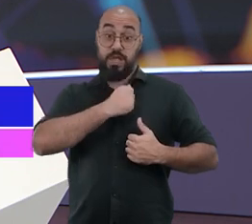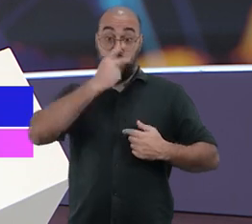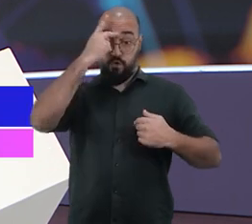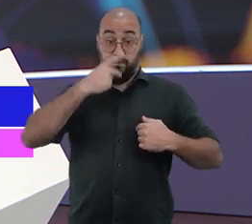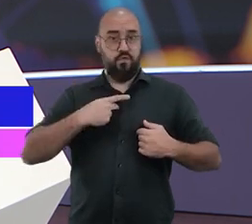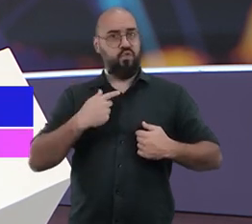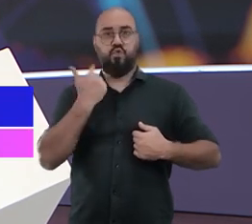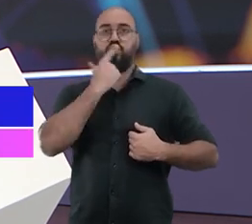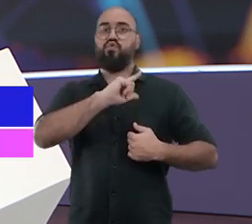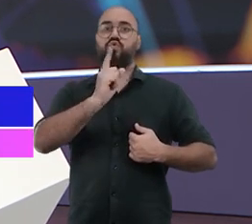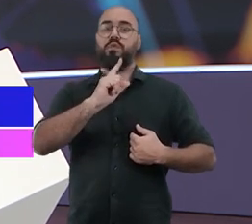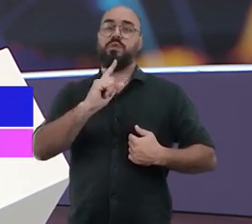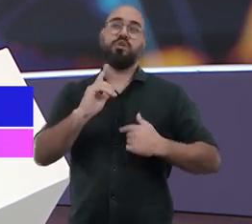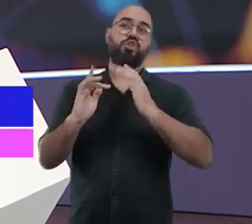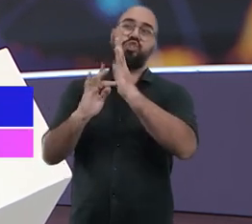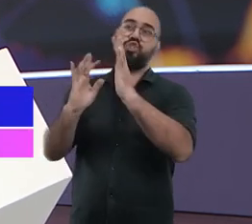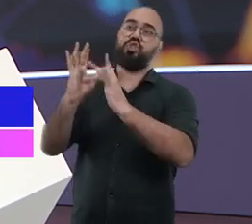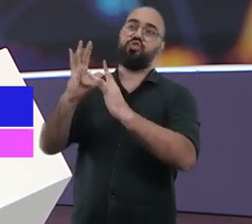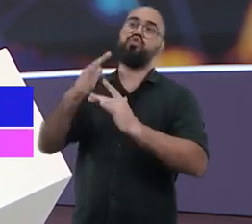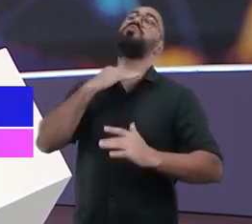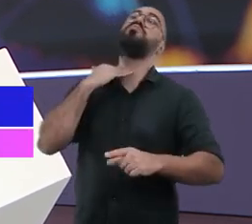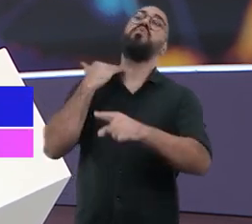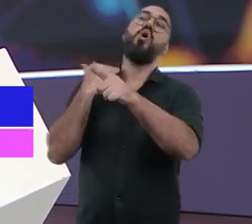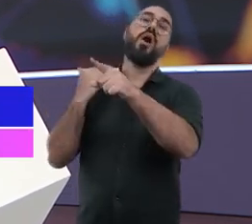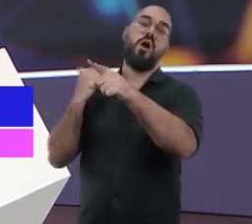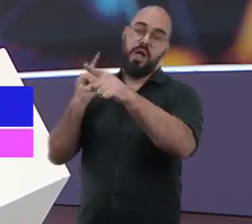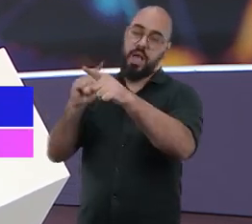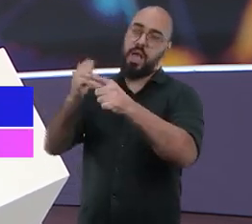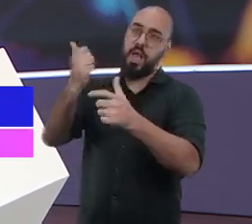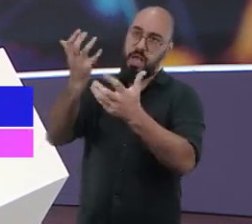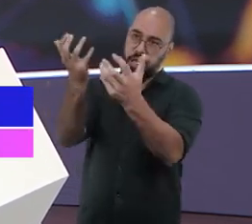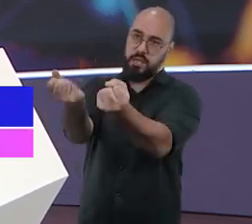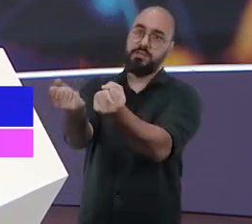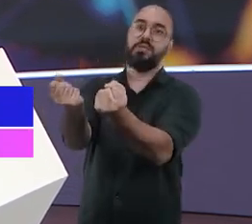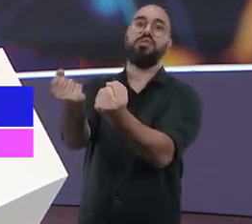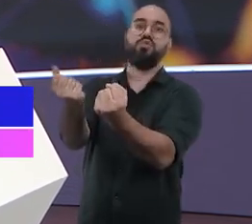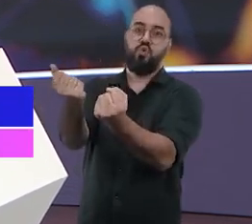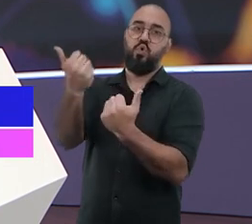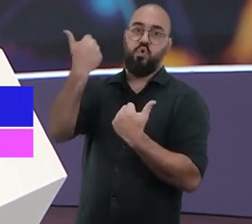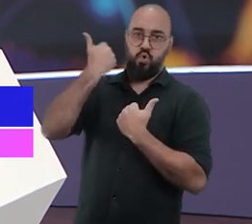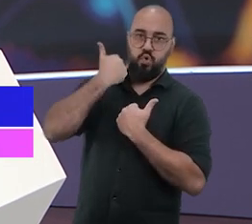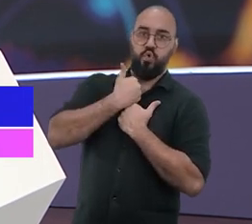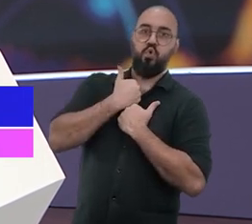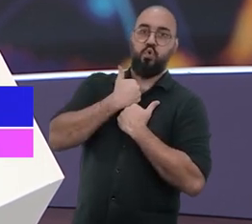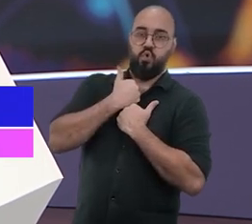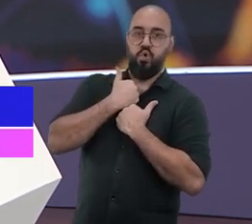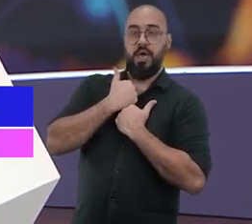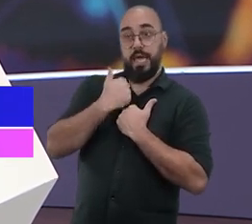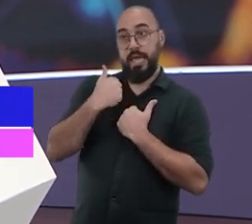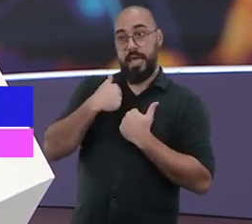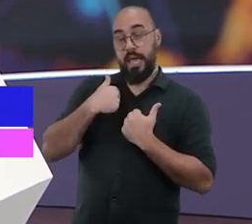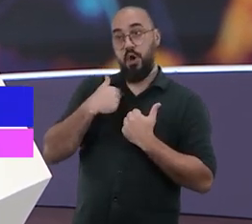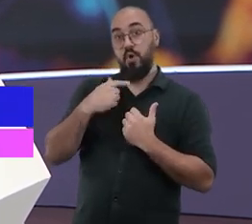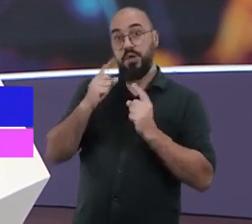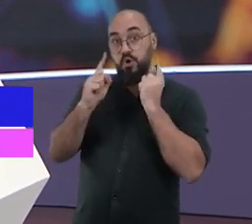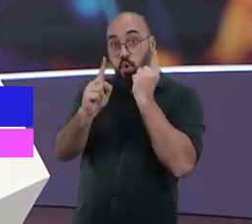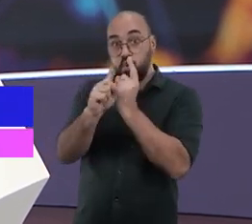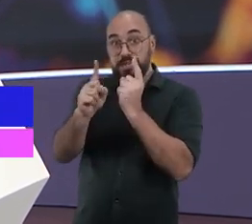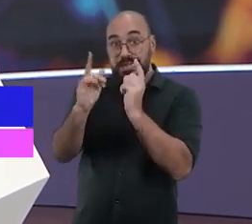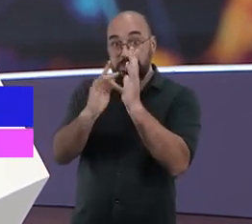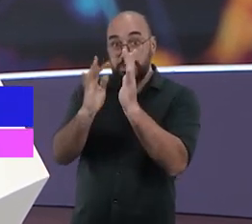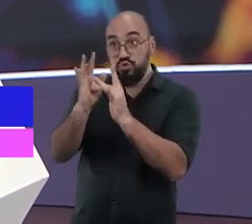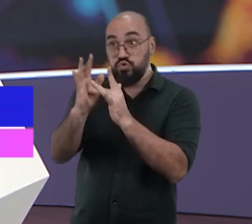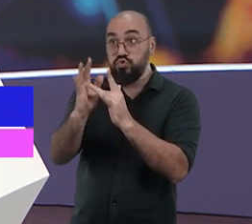A morte de Cristo é suficiente para me salvar. E quando eu me encontro com Cristo, a minha vida agora